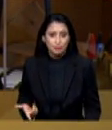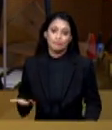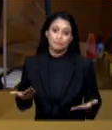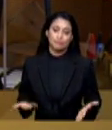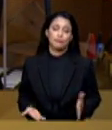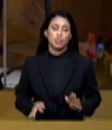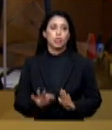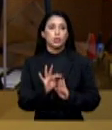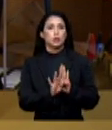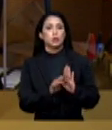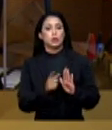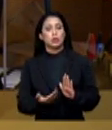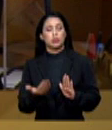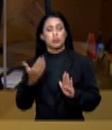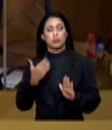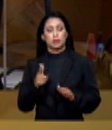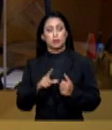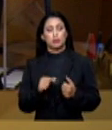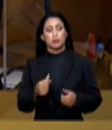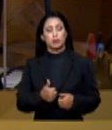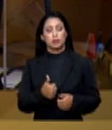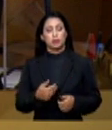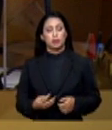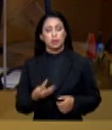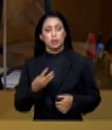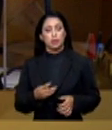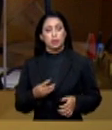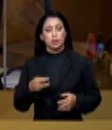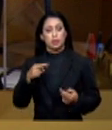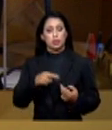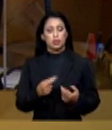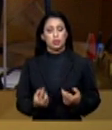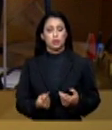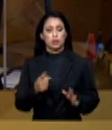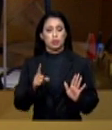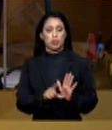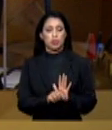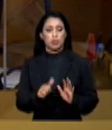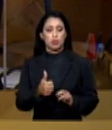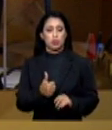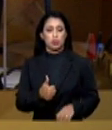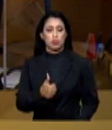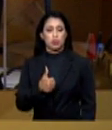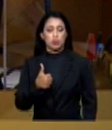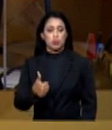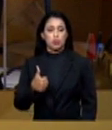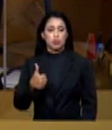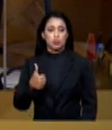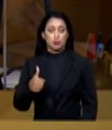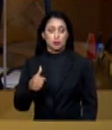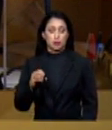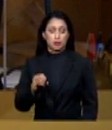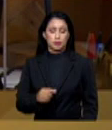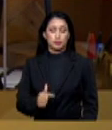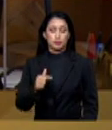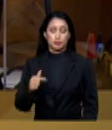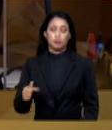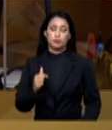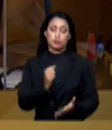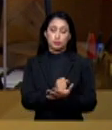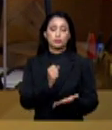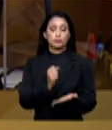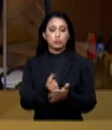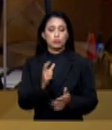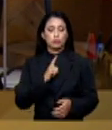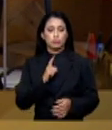redação antiga do artigo 3 da lei 11107 o contrato programa consiste em instrumento